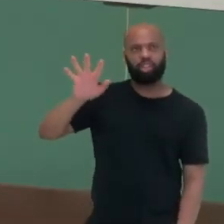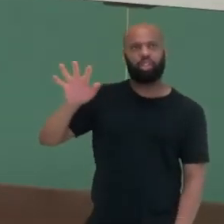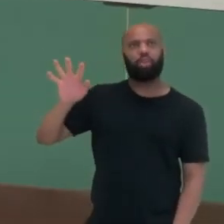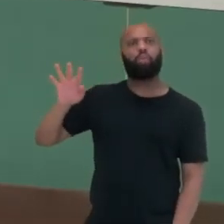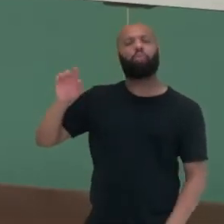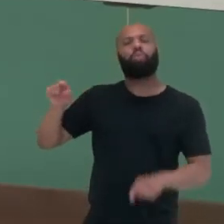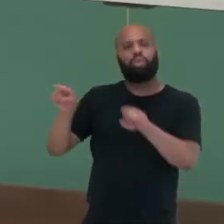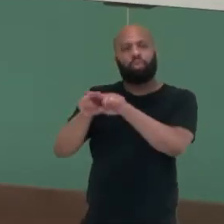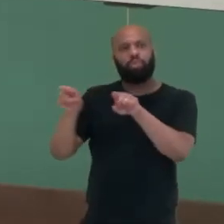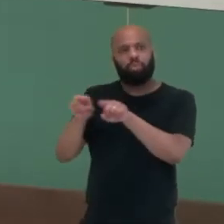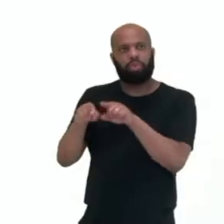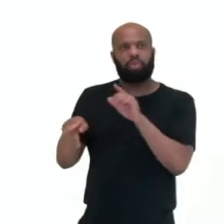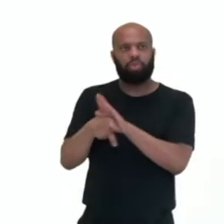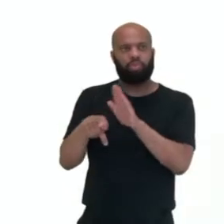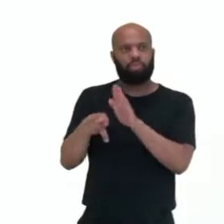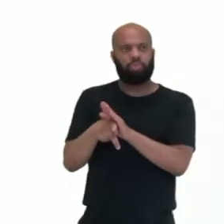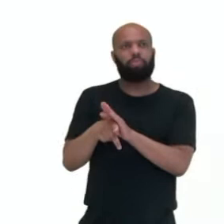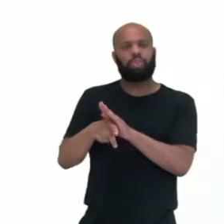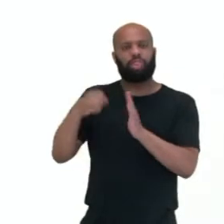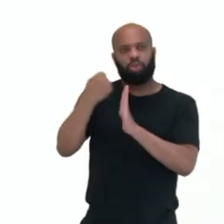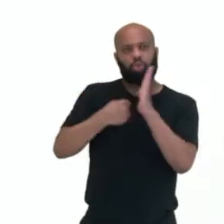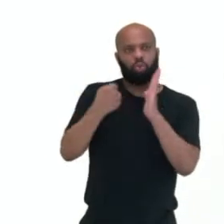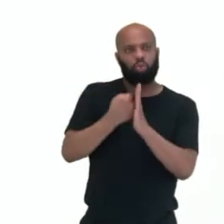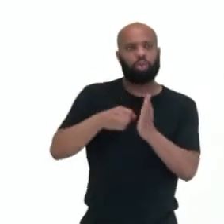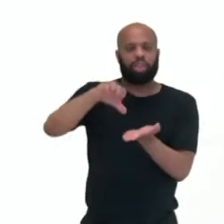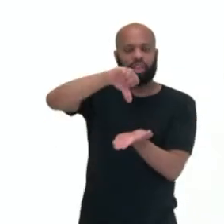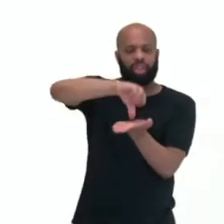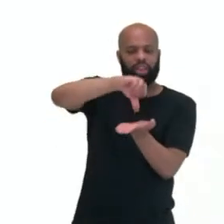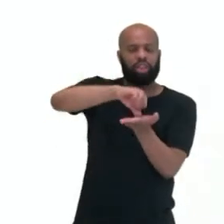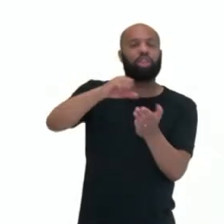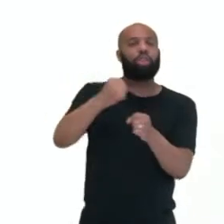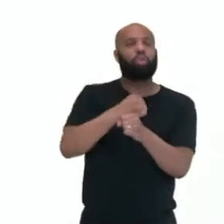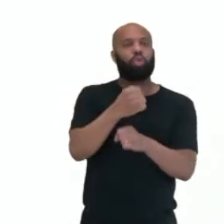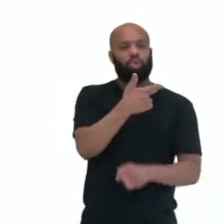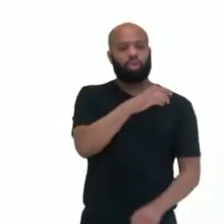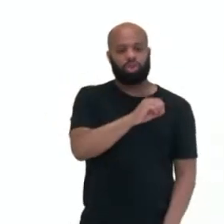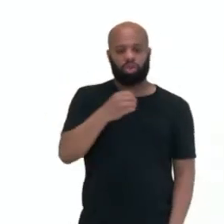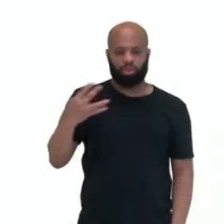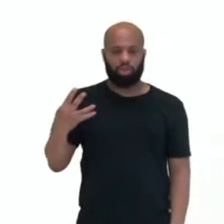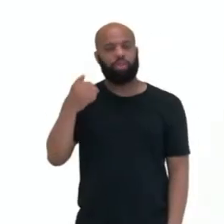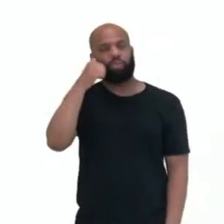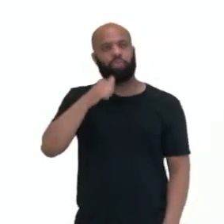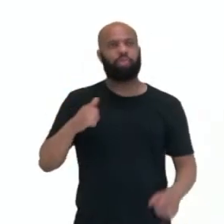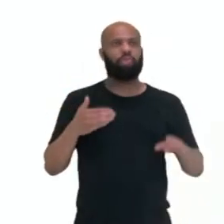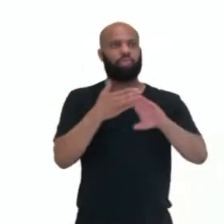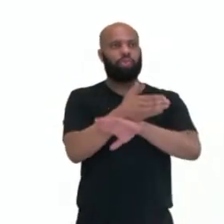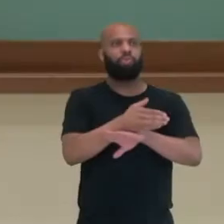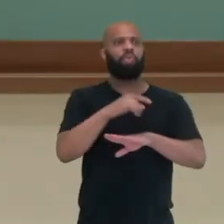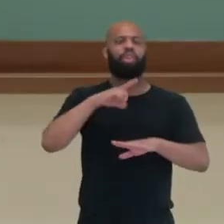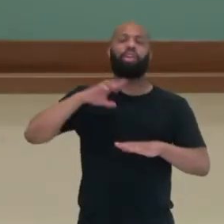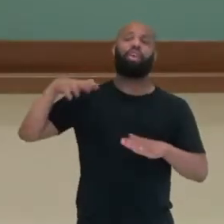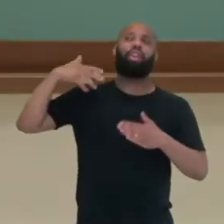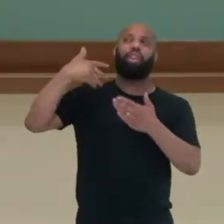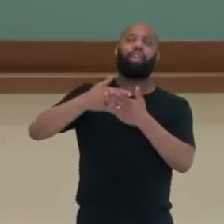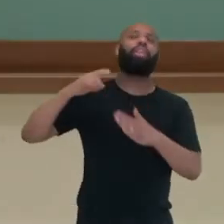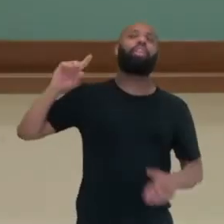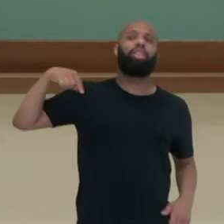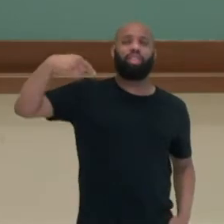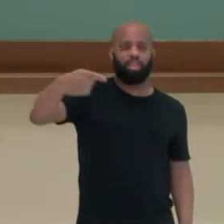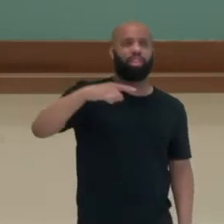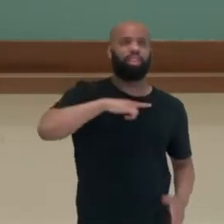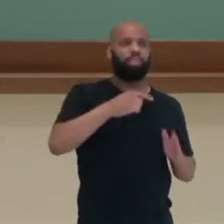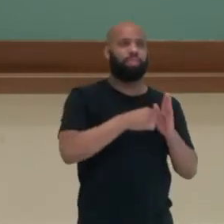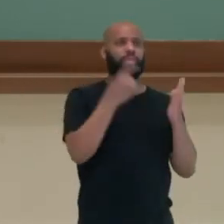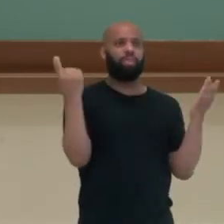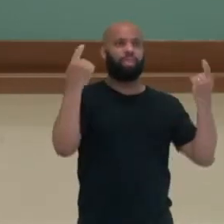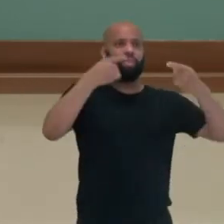aqui. E em Atenas, em 2004, as mulheres entraram na luta olímpica. Olha só, quanto tempo depois, desde a